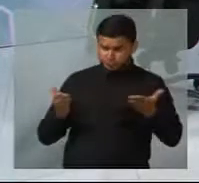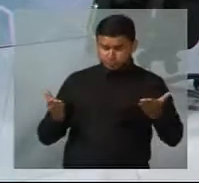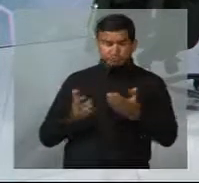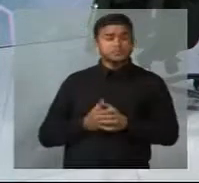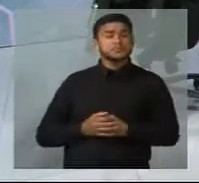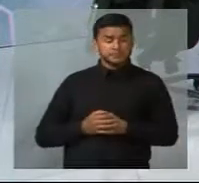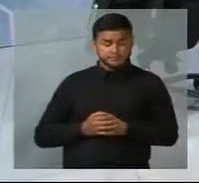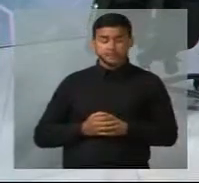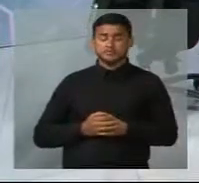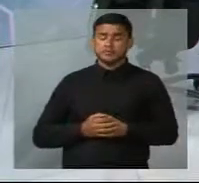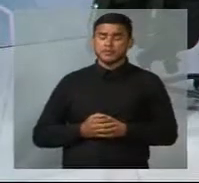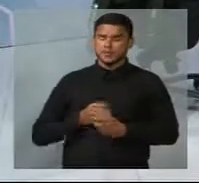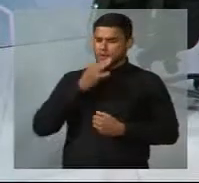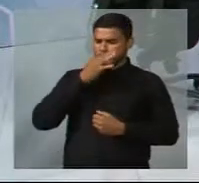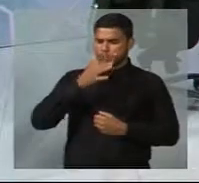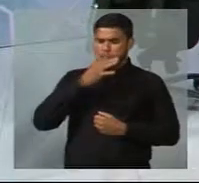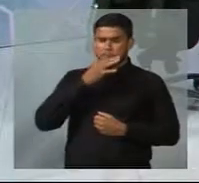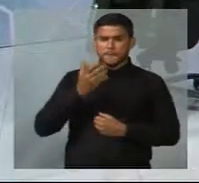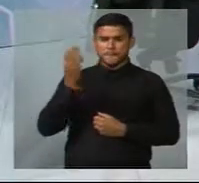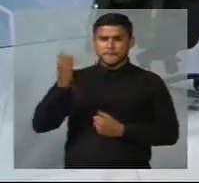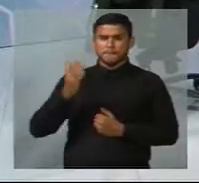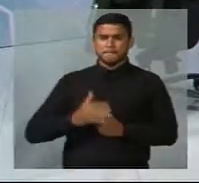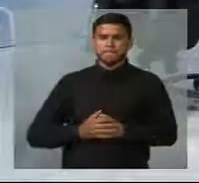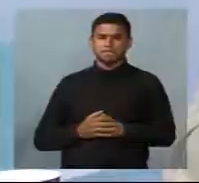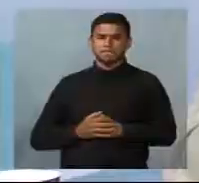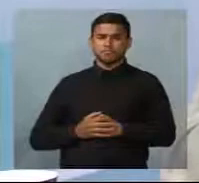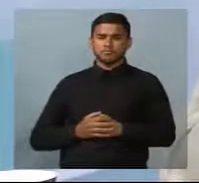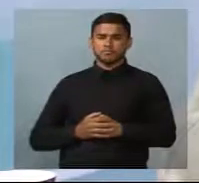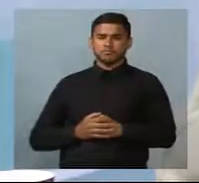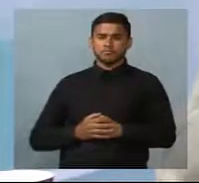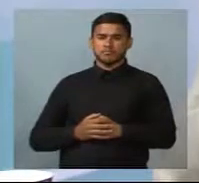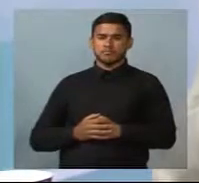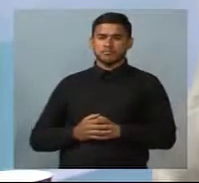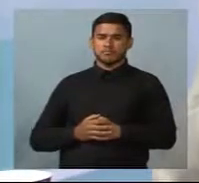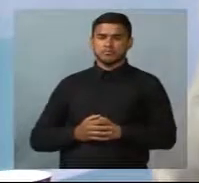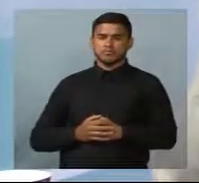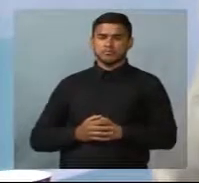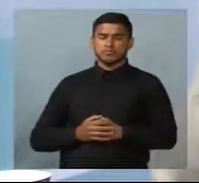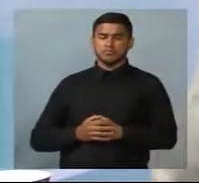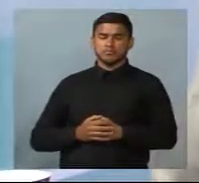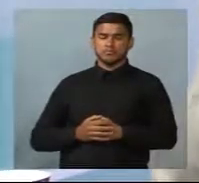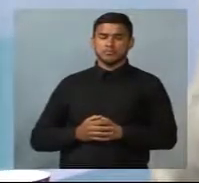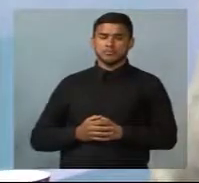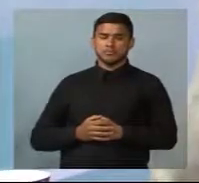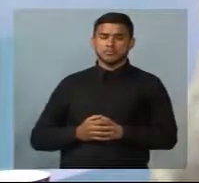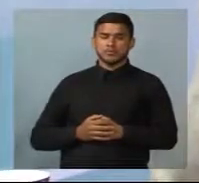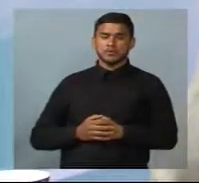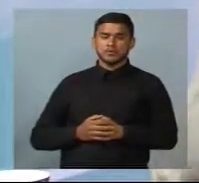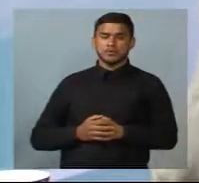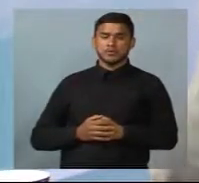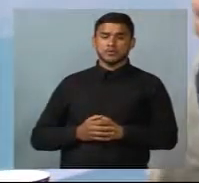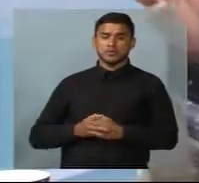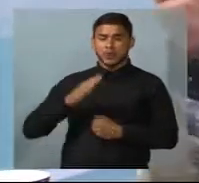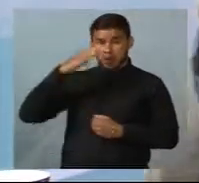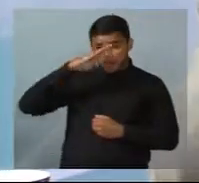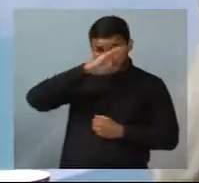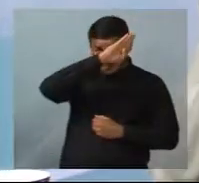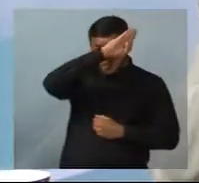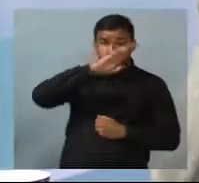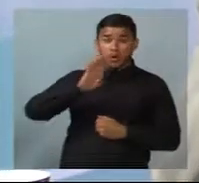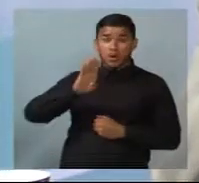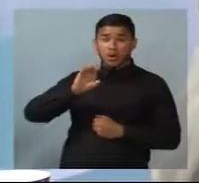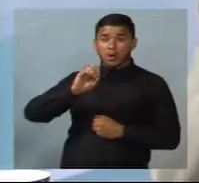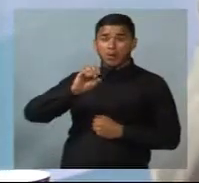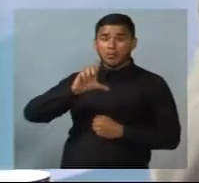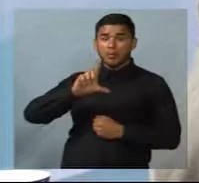o capitão... Wagner. Não, o capitão que vai concorrer com Bolsonaro. Jair Bolsonaro.